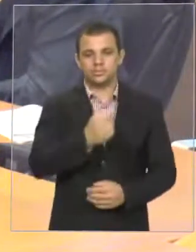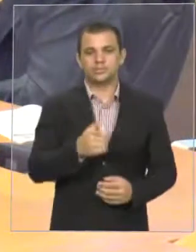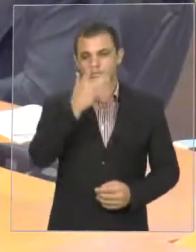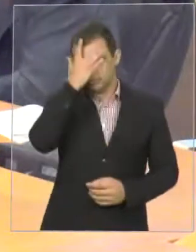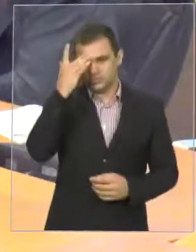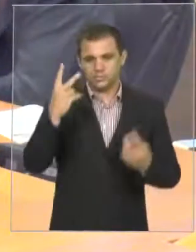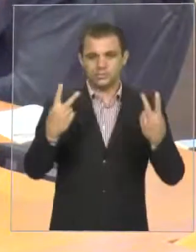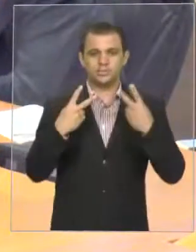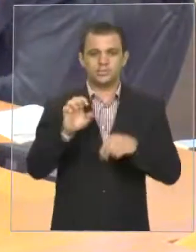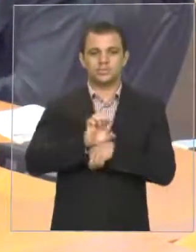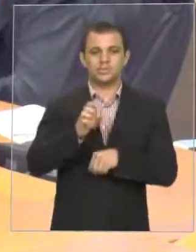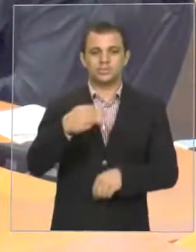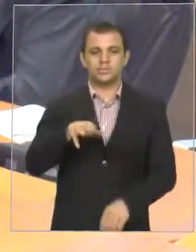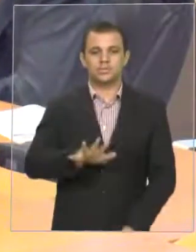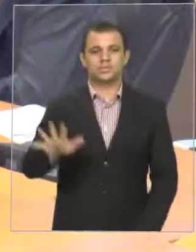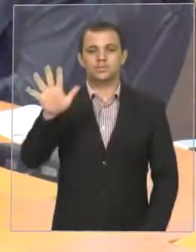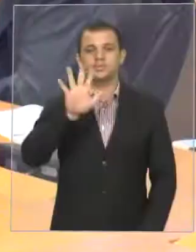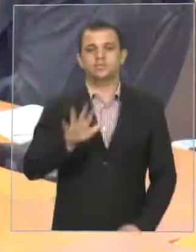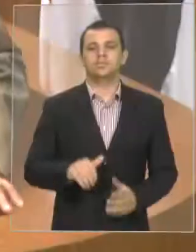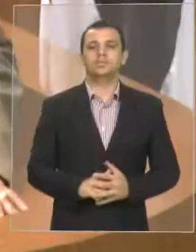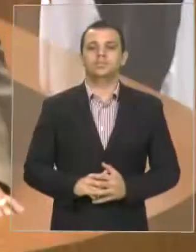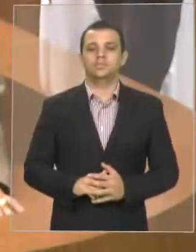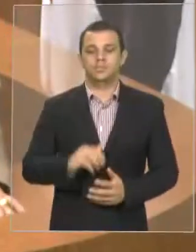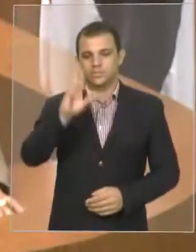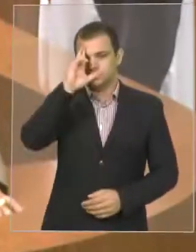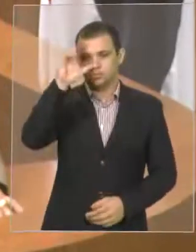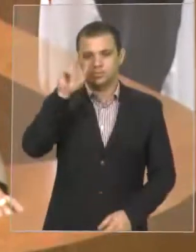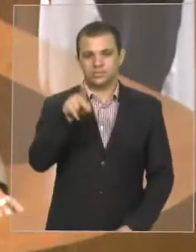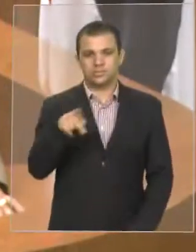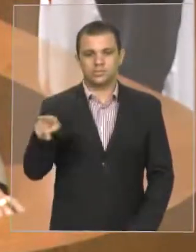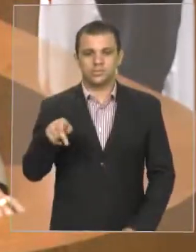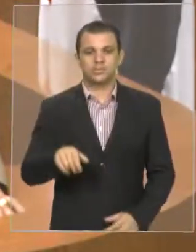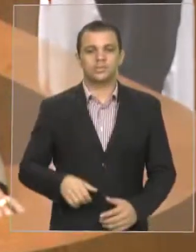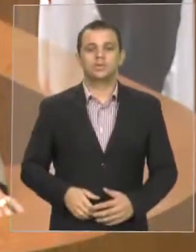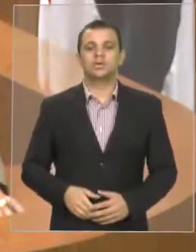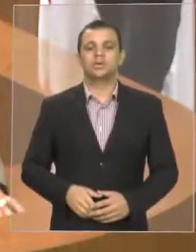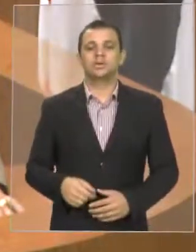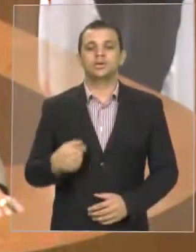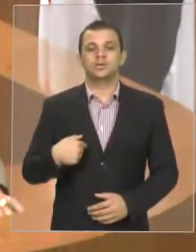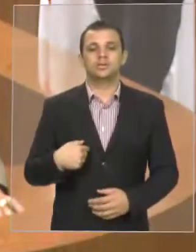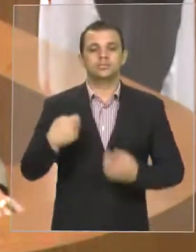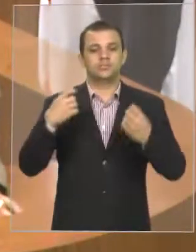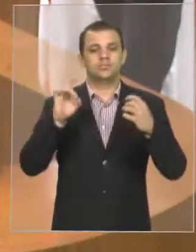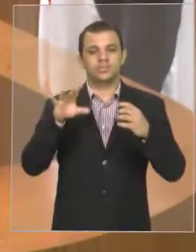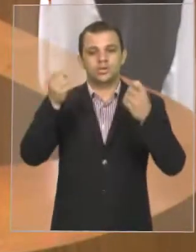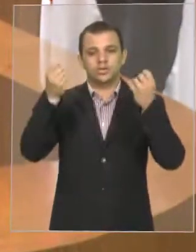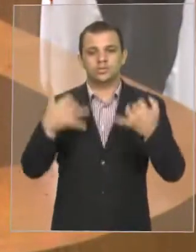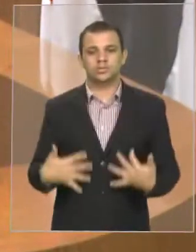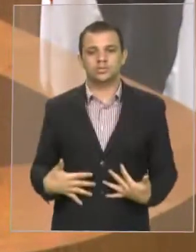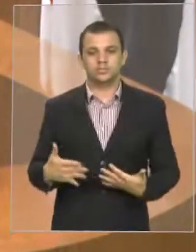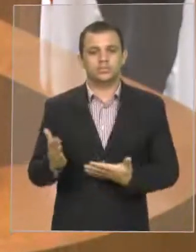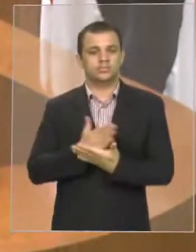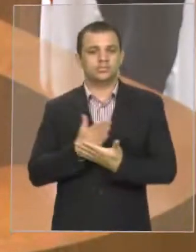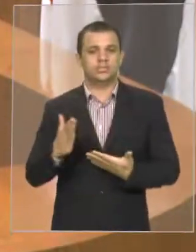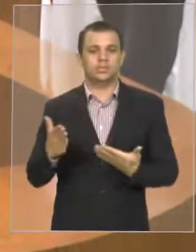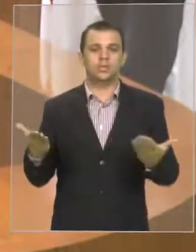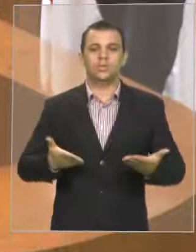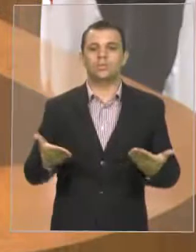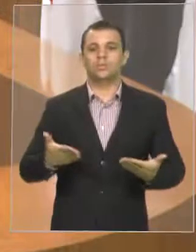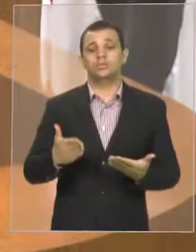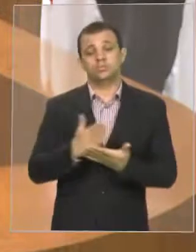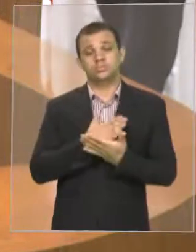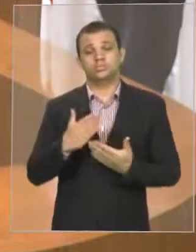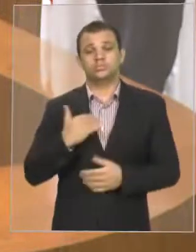acompanham em todo o estado do Maranhão. Senhor presidente, eu quero fazer alguns registros na tarde de hoje, até registros